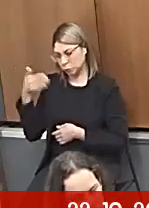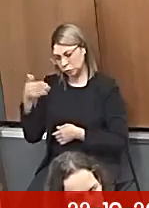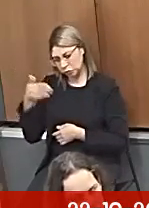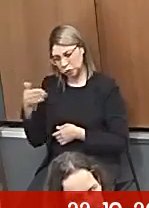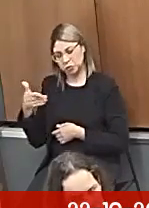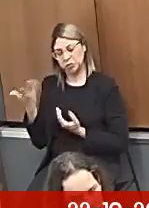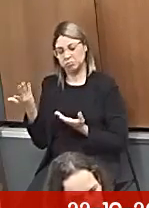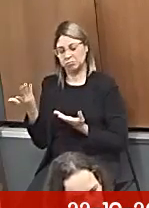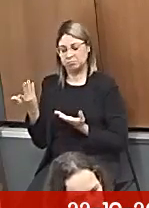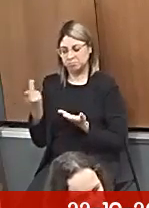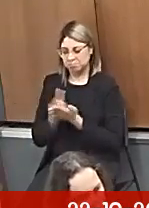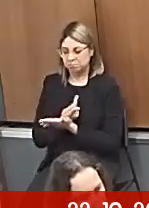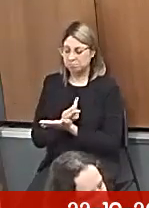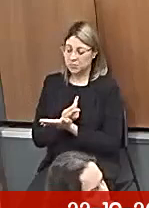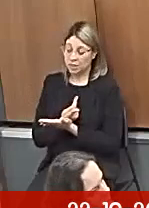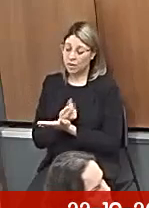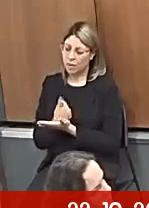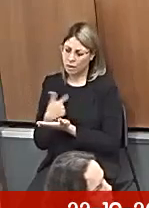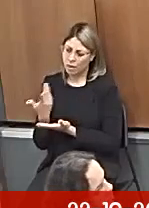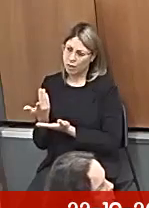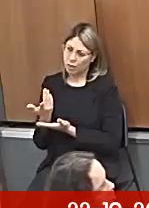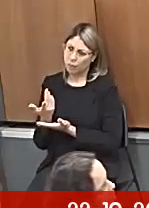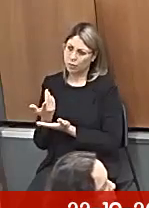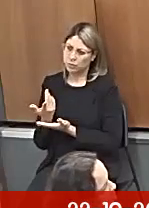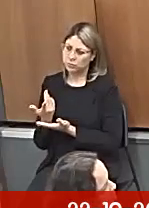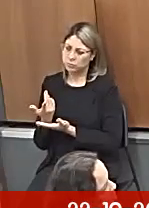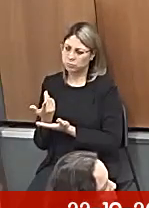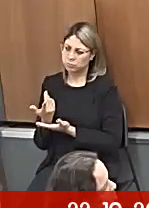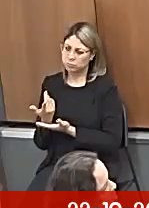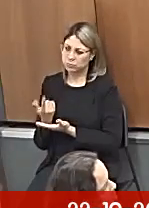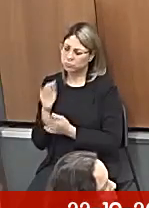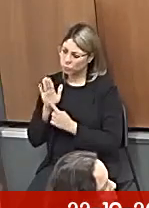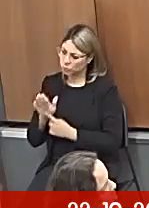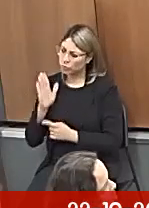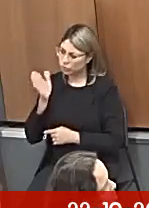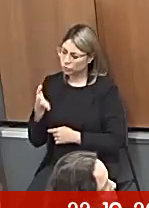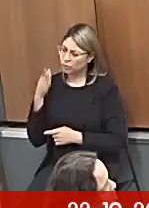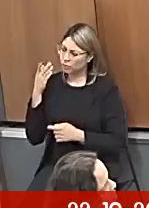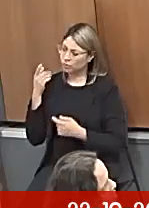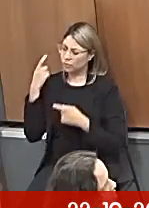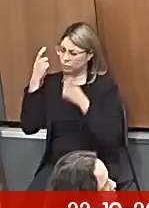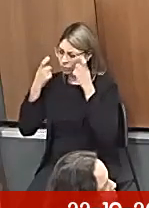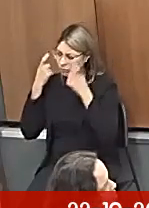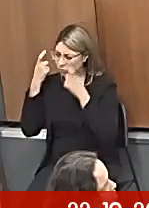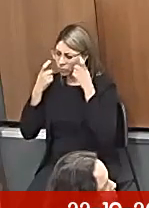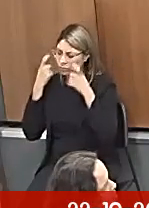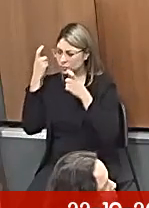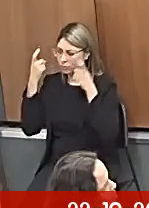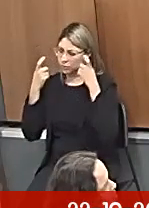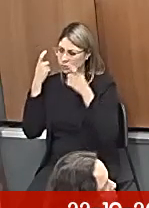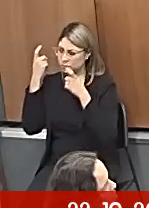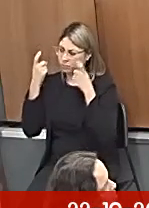né, eu já vinha manifestando a preocupação em relação